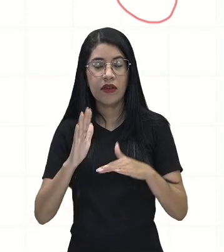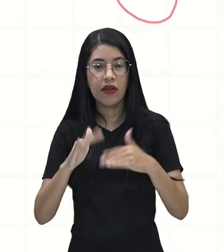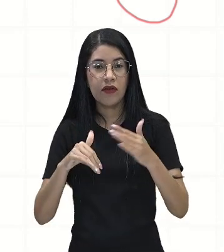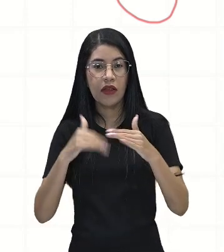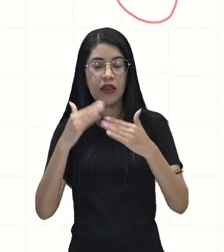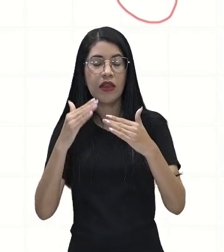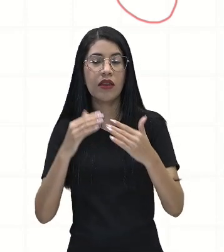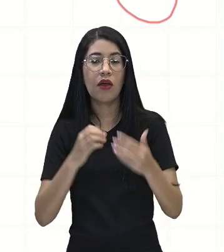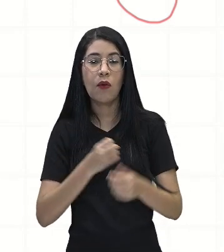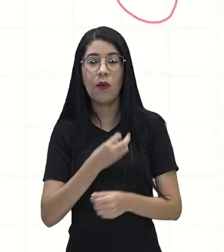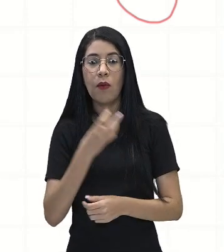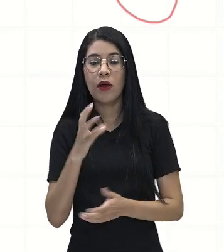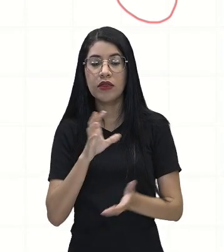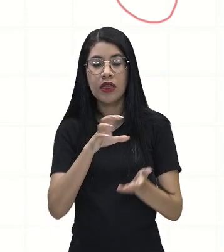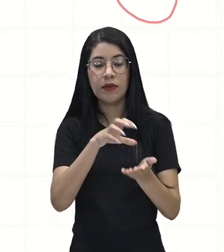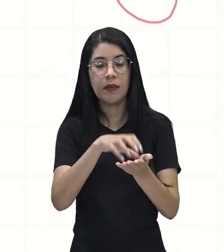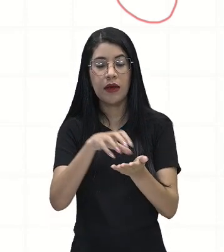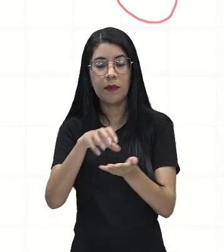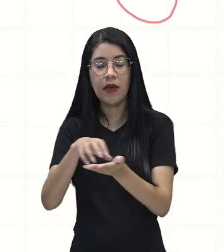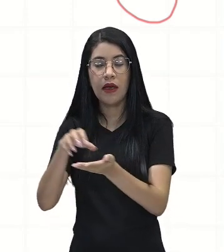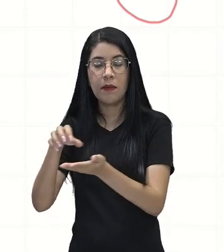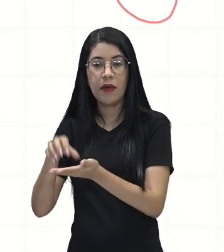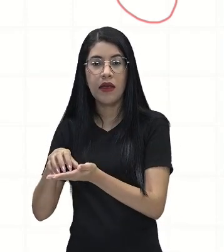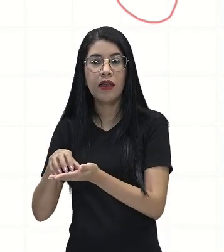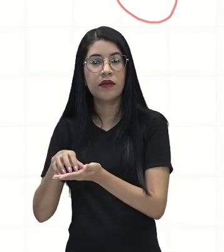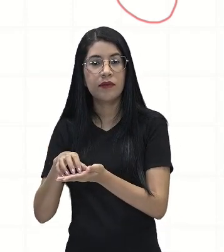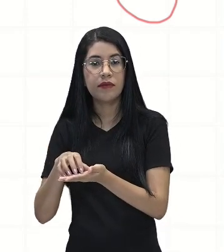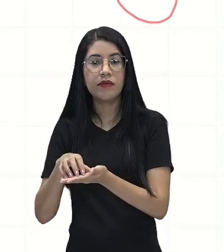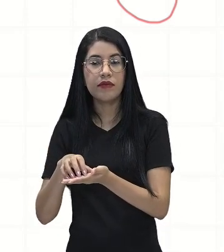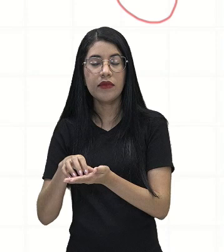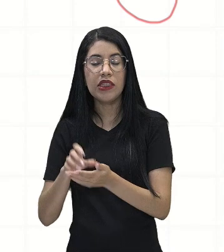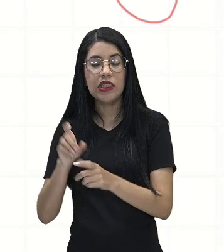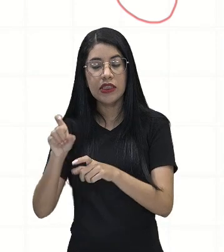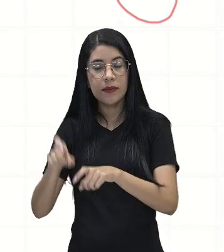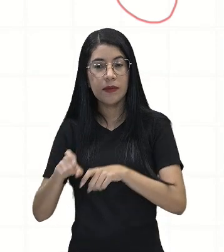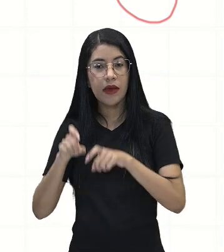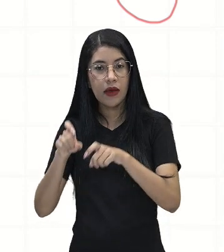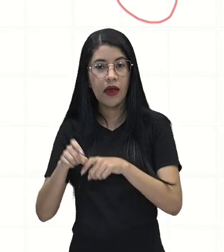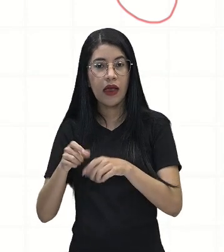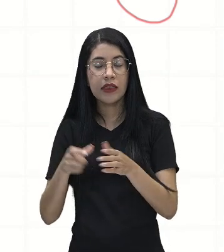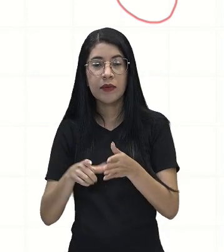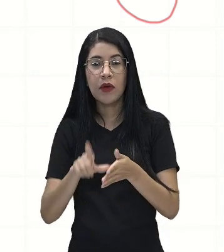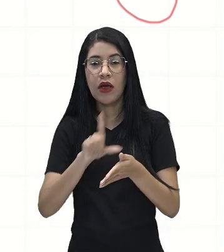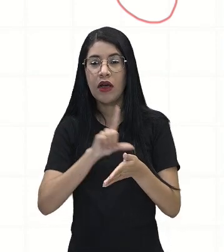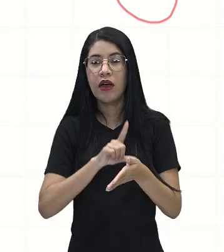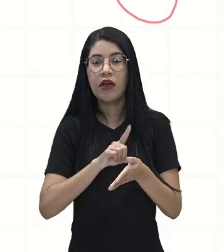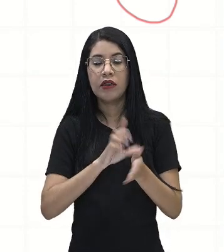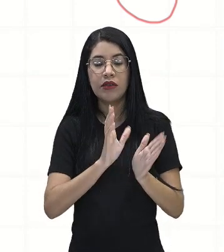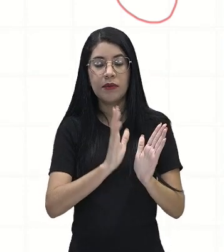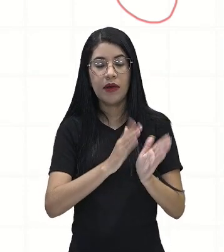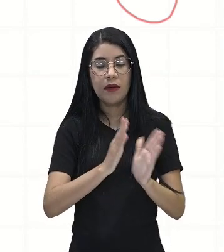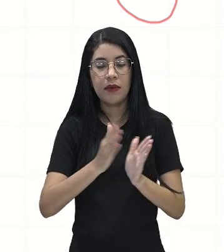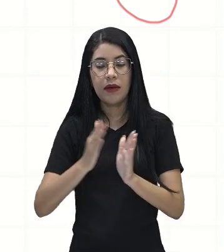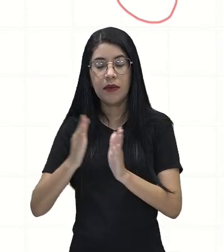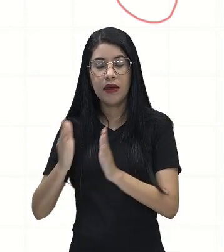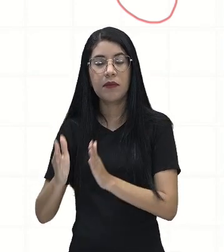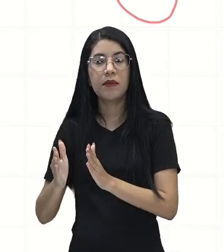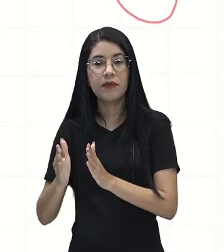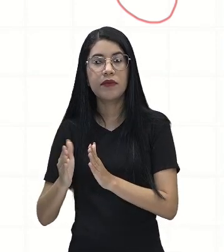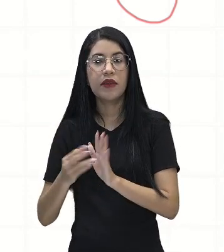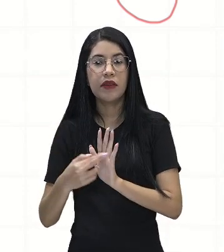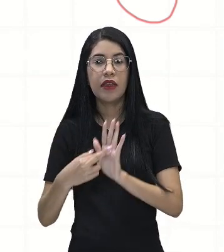de estabelecimentos, quantos estabelecimentos agropecuários tinham em cada um desses anos representados